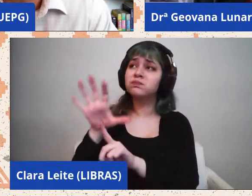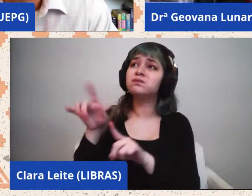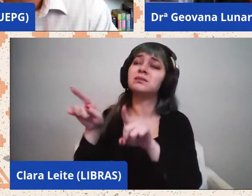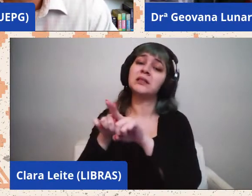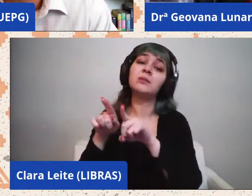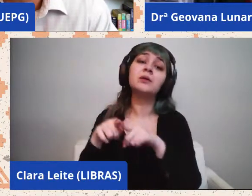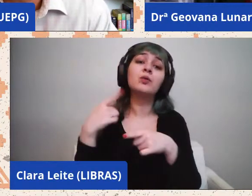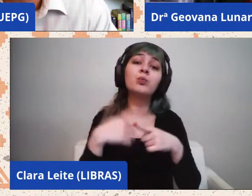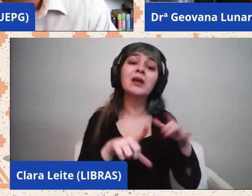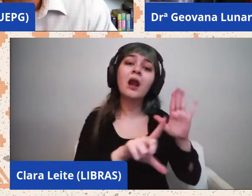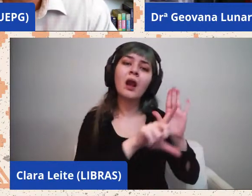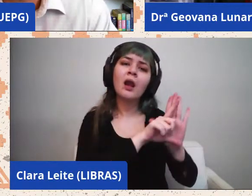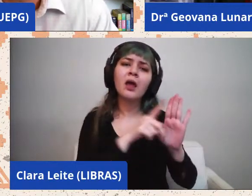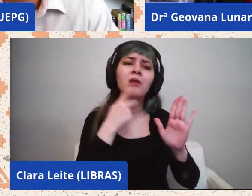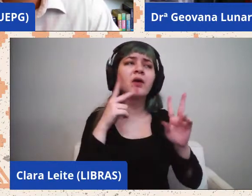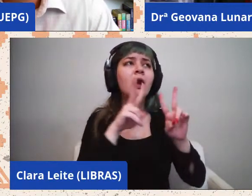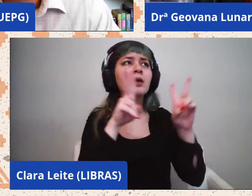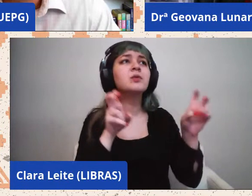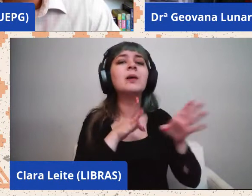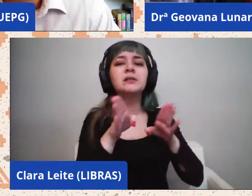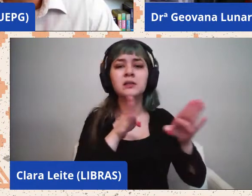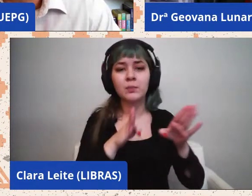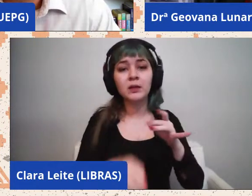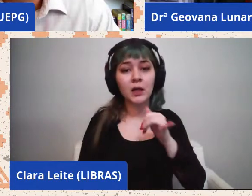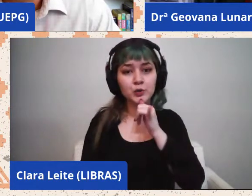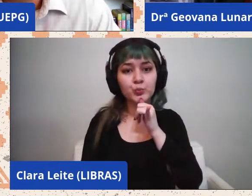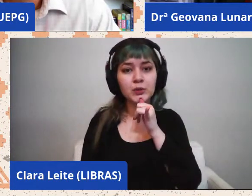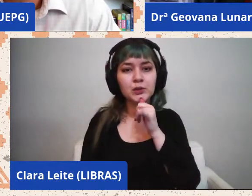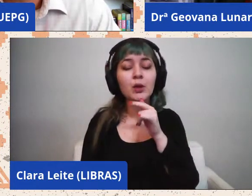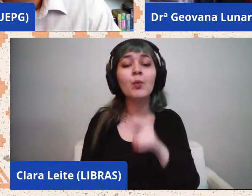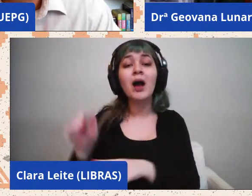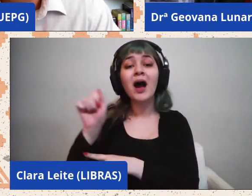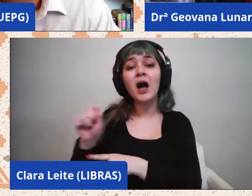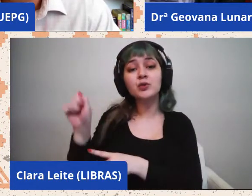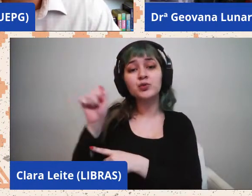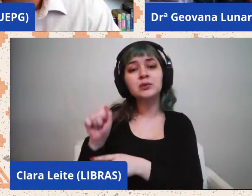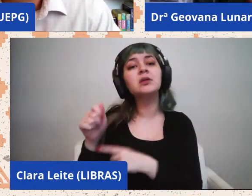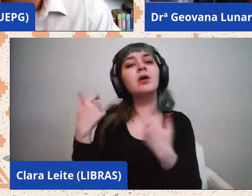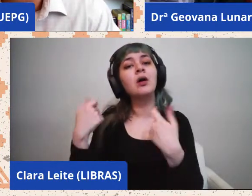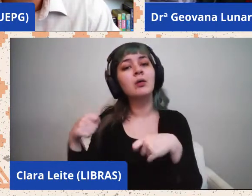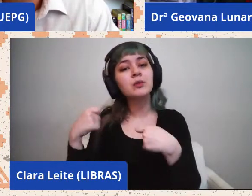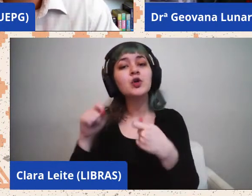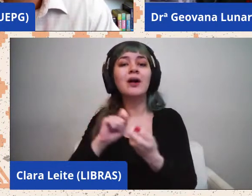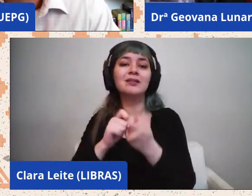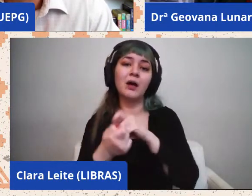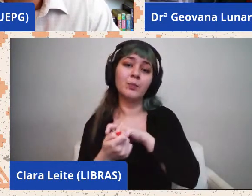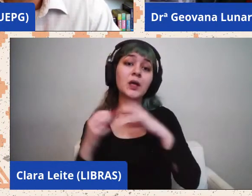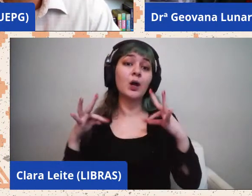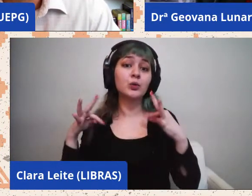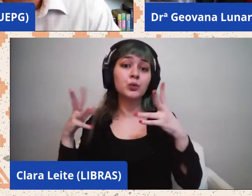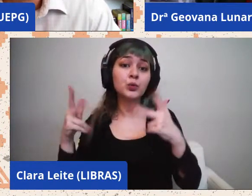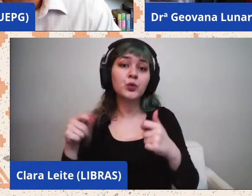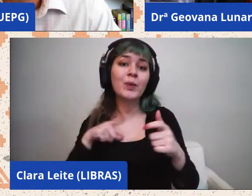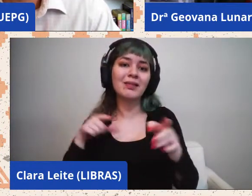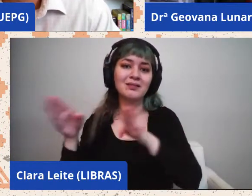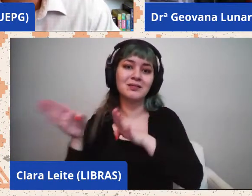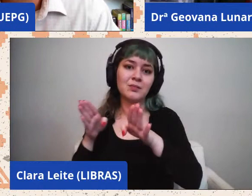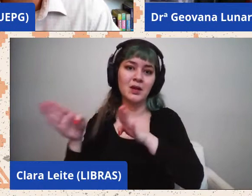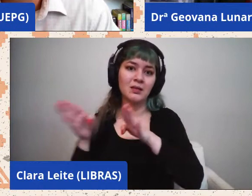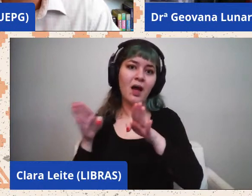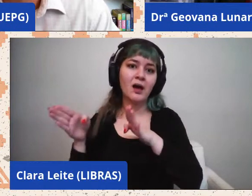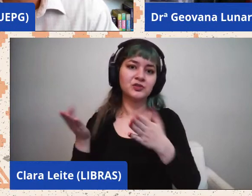uma lei que trata da acessibilidade, então a associação, eles tiveram que adaptar tudo para que tudo